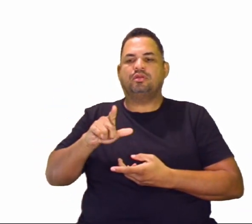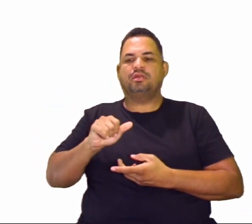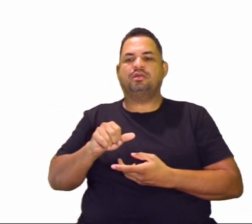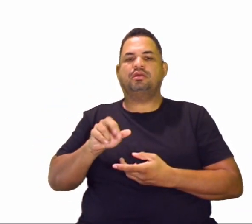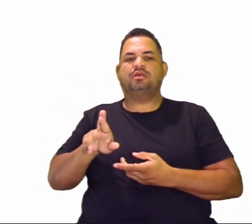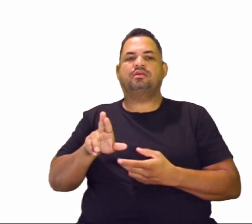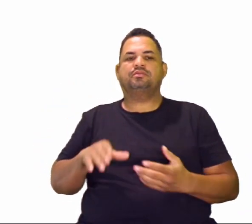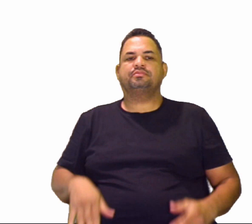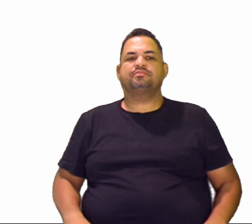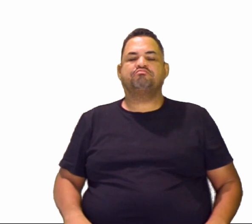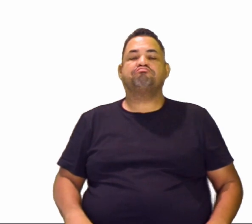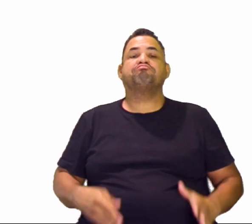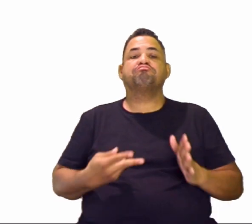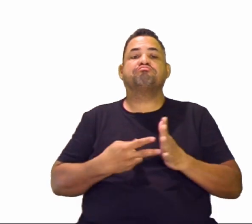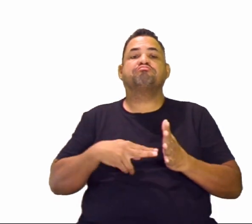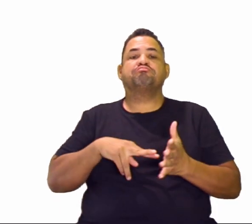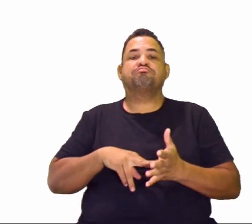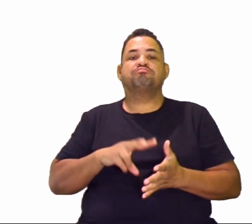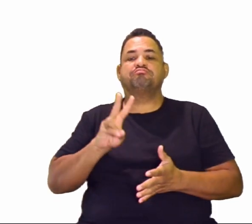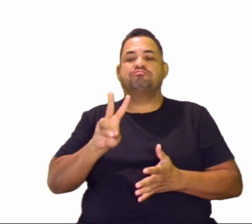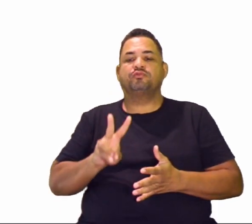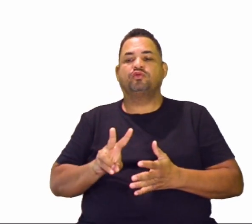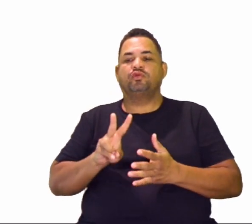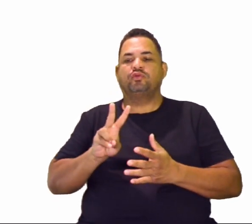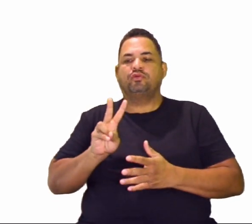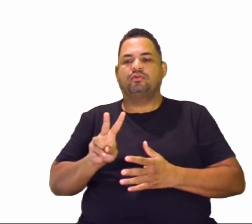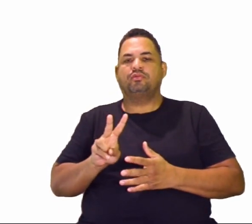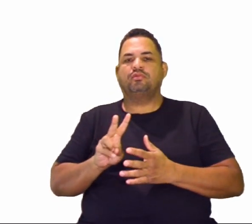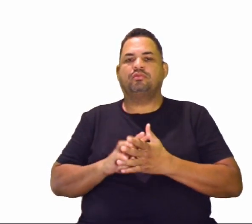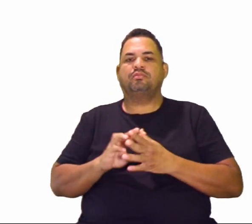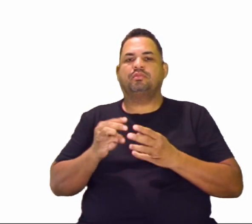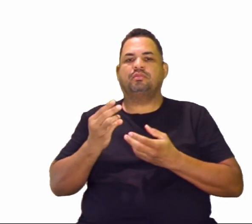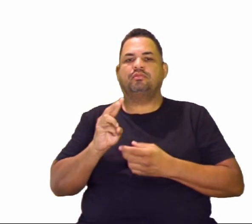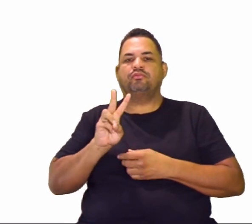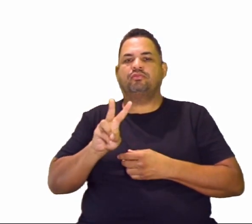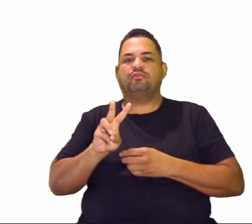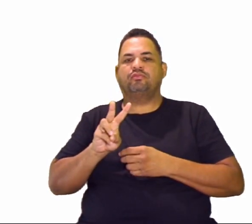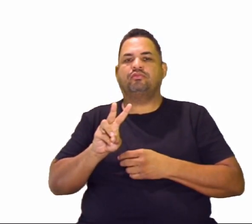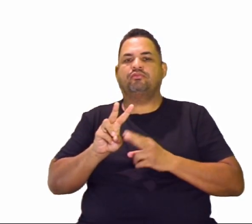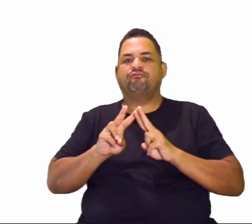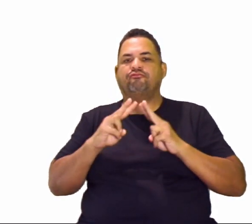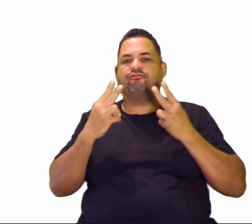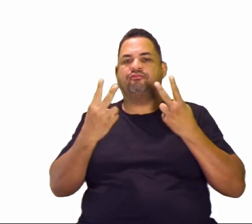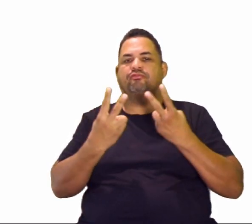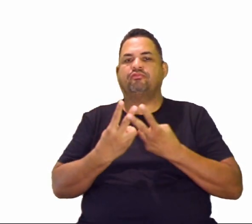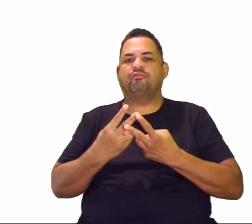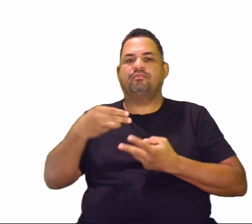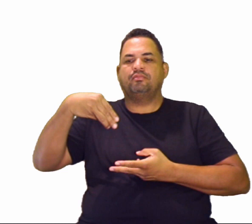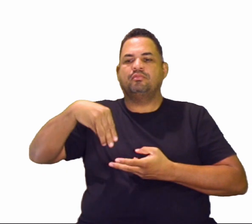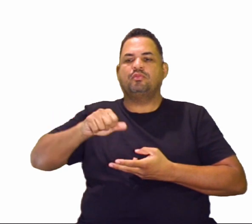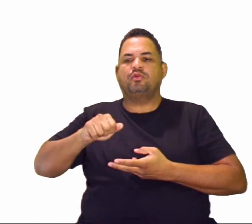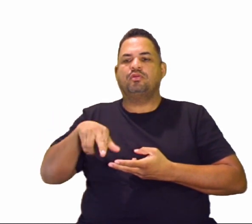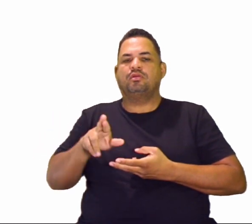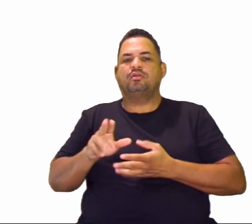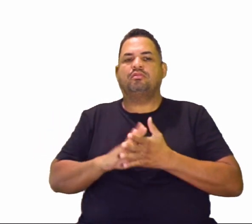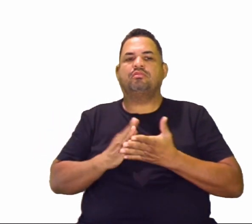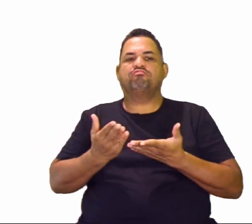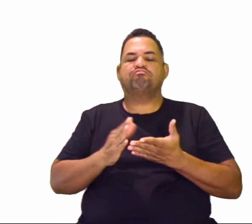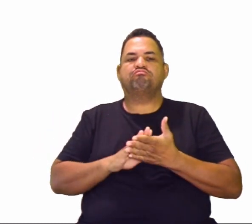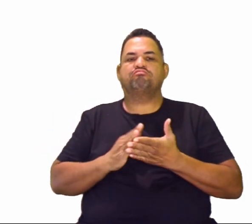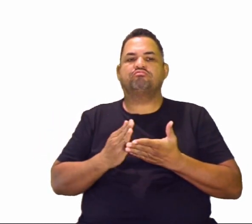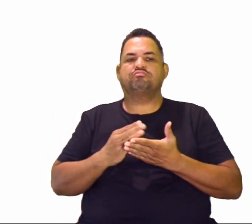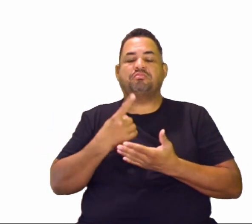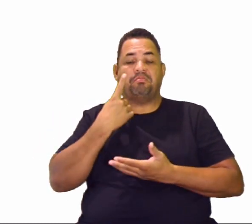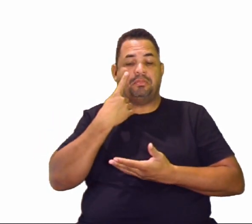que significa volume molar, hein? Quando eu falar volume molar, vamos considerar as substâncias na